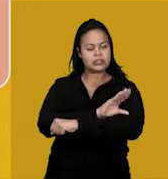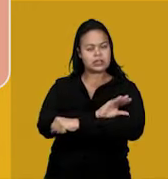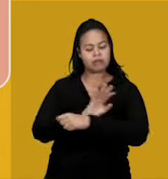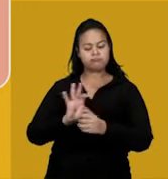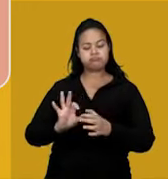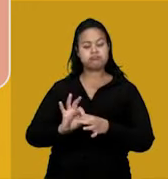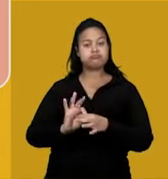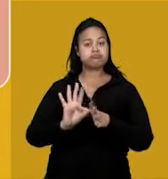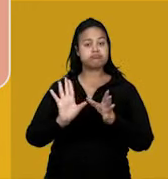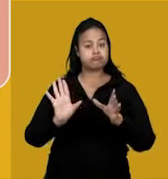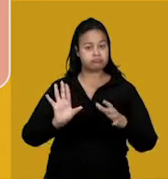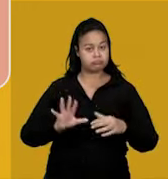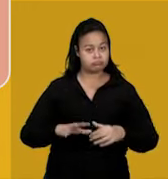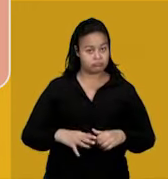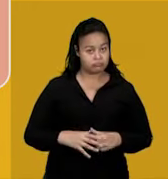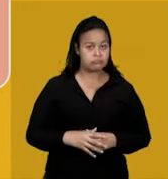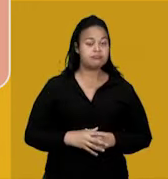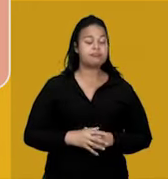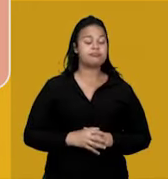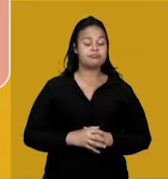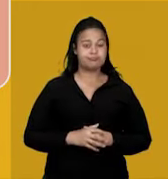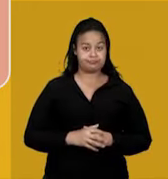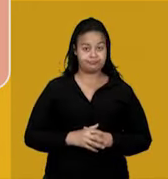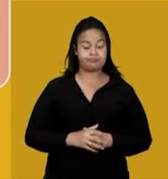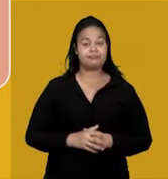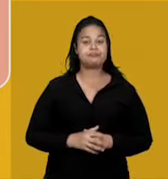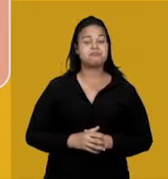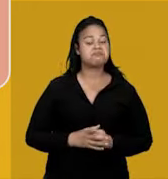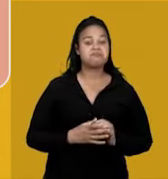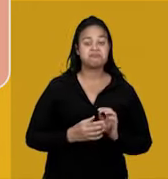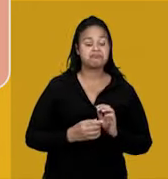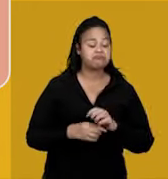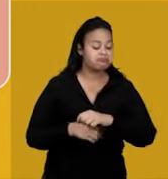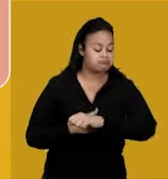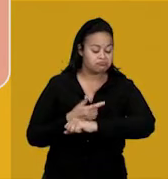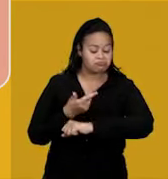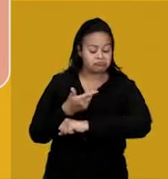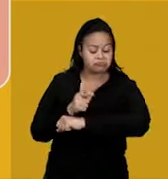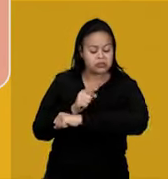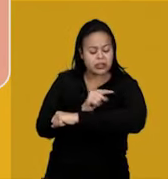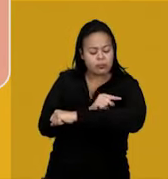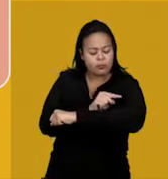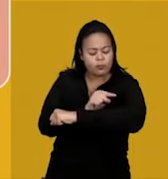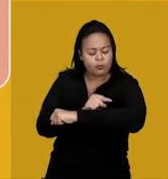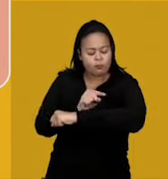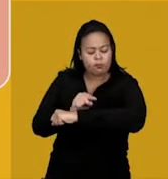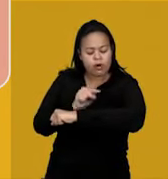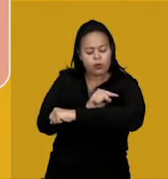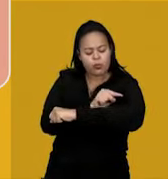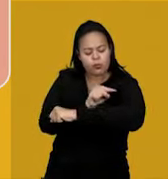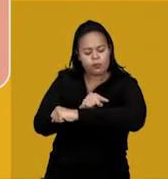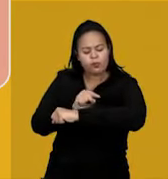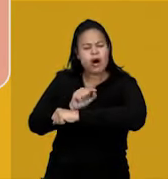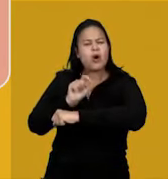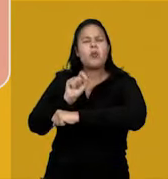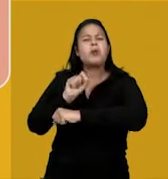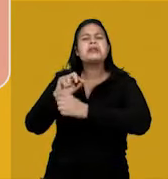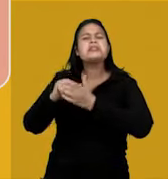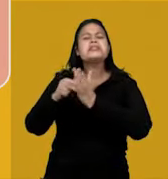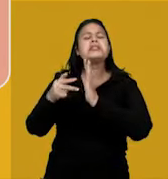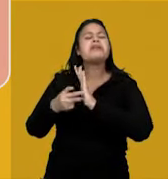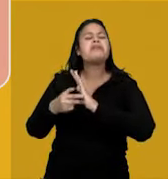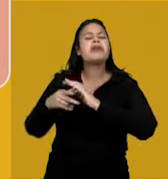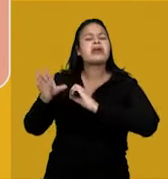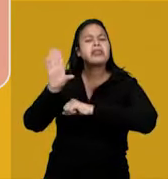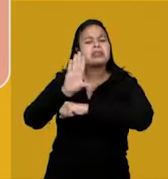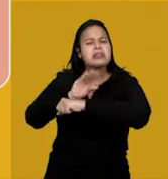E também ele não apresenta estrias transversais. Professor, o que significa um